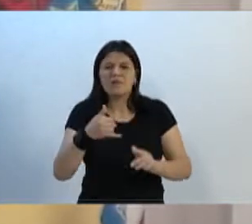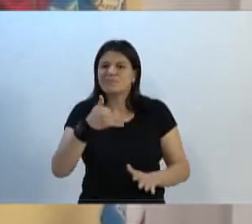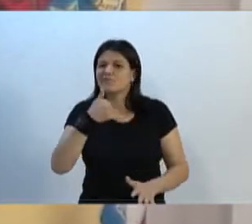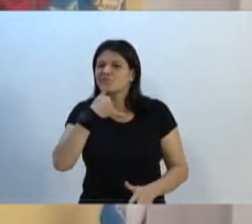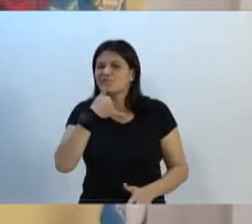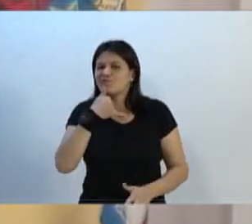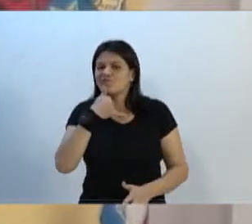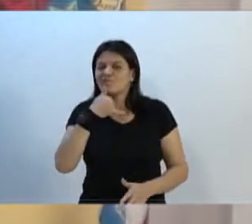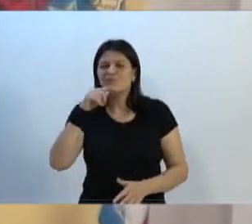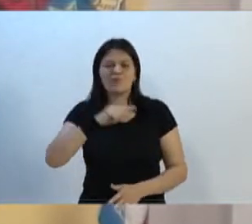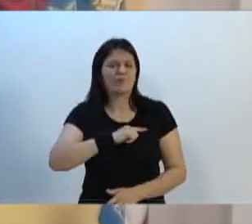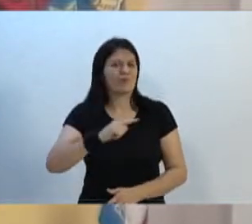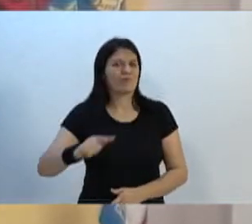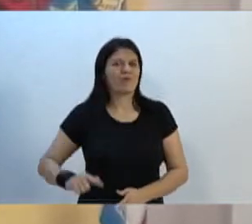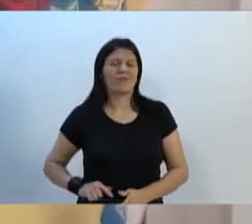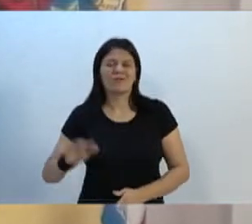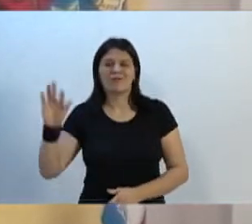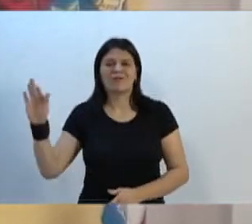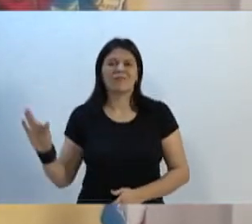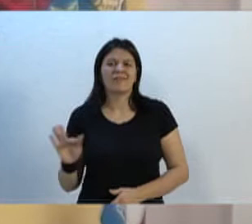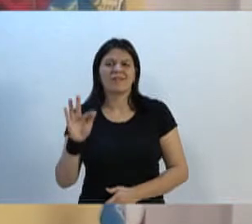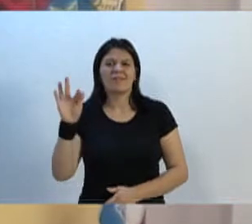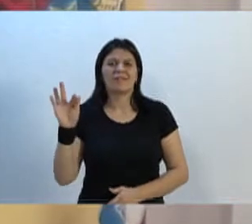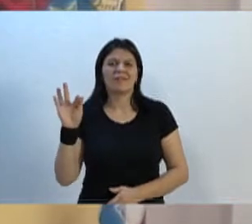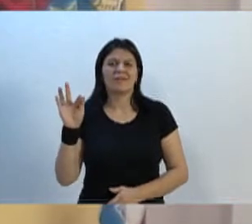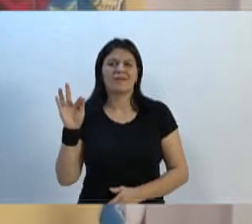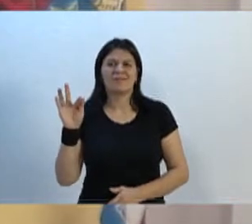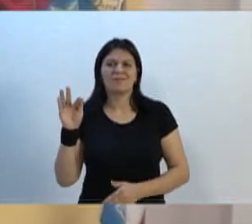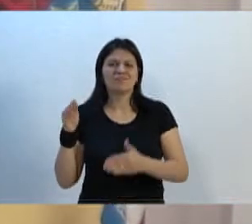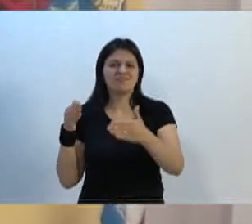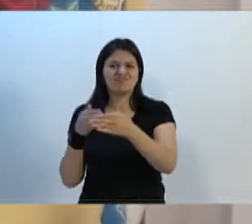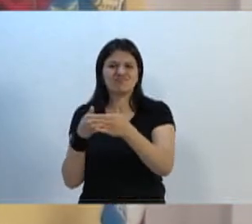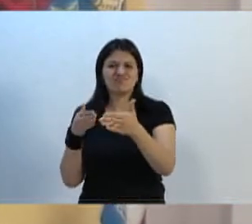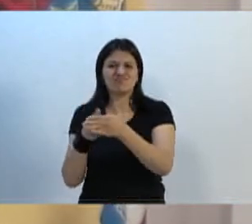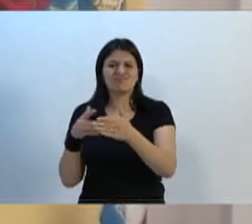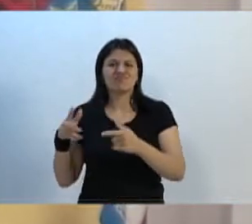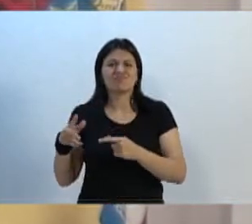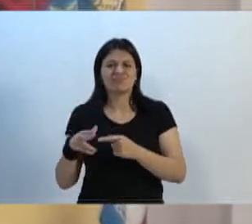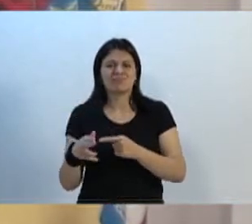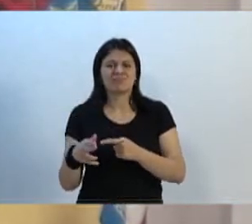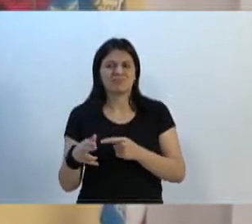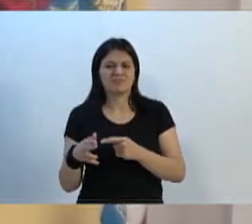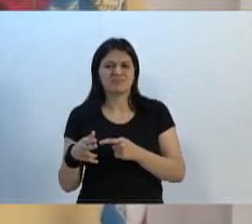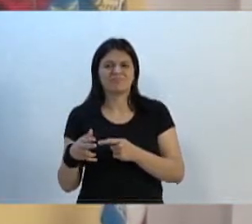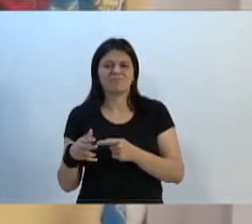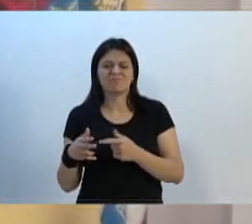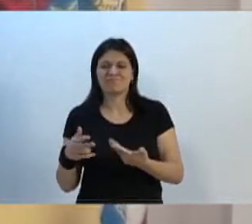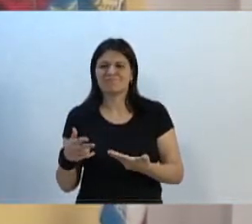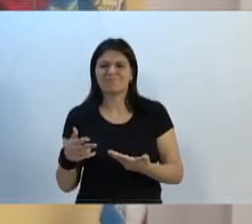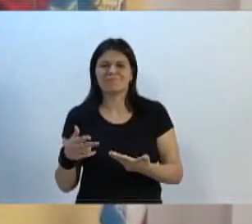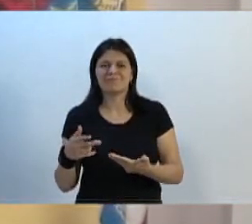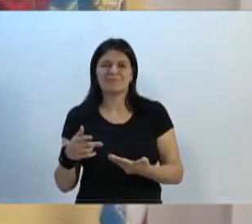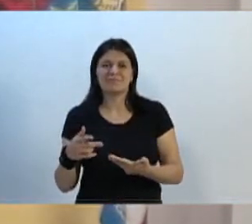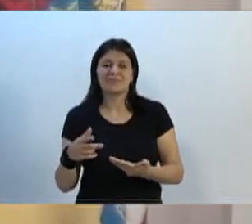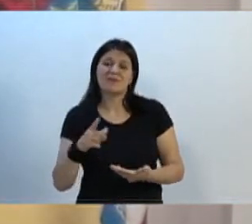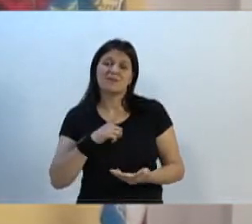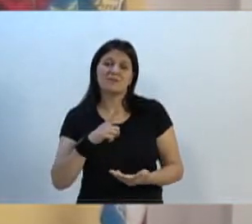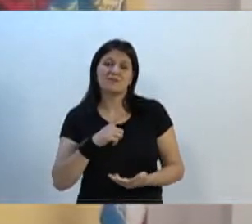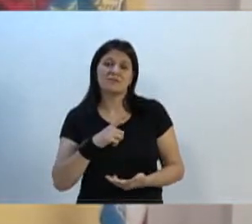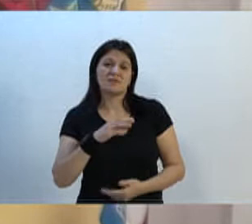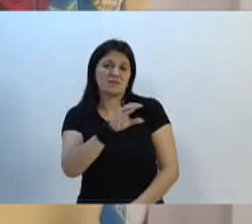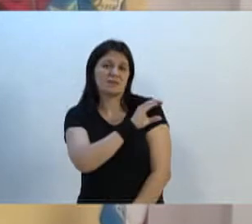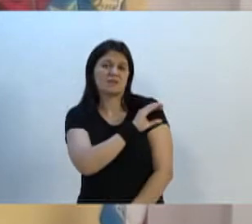pelo Governo Federal ter contingenciado o orçamento para essas obras nós estamos com seis